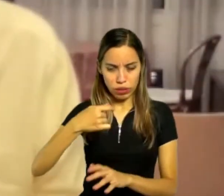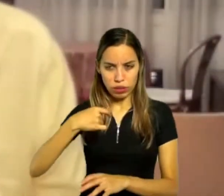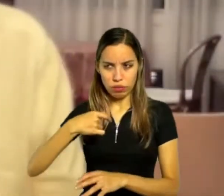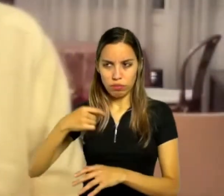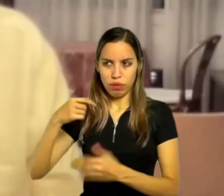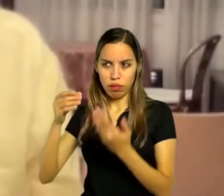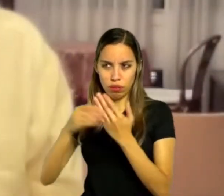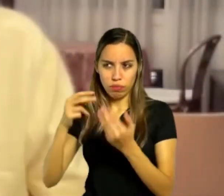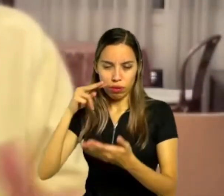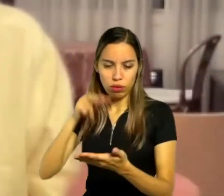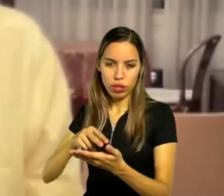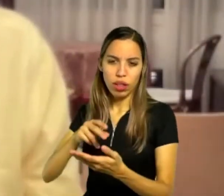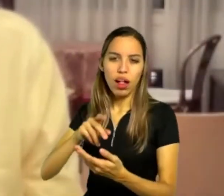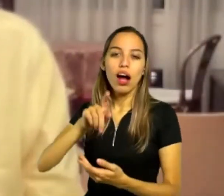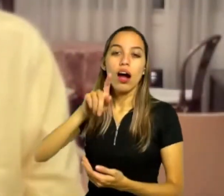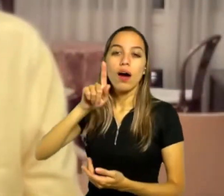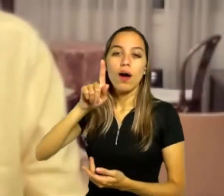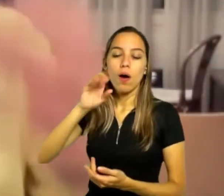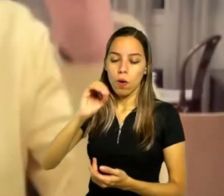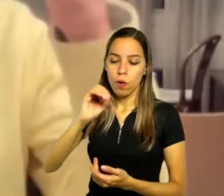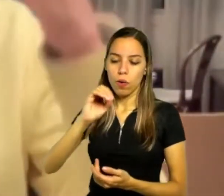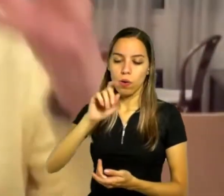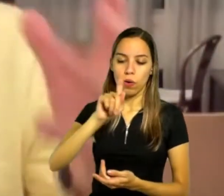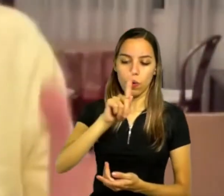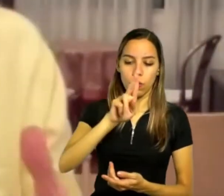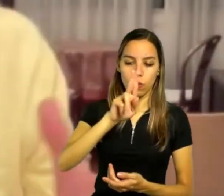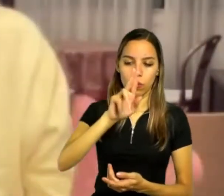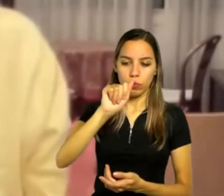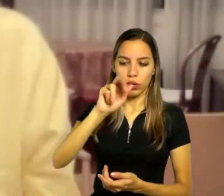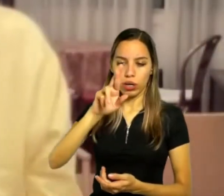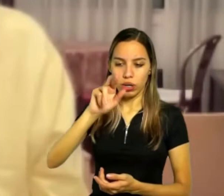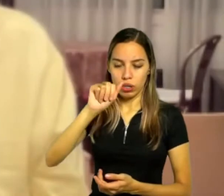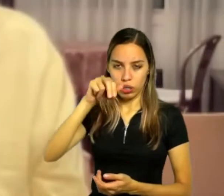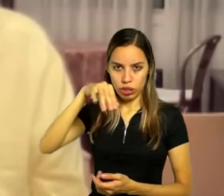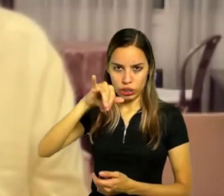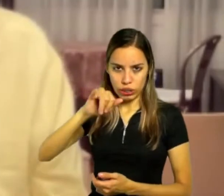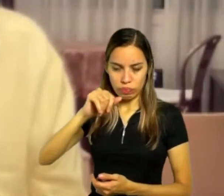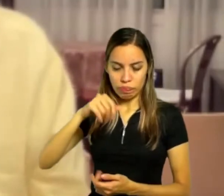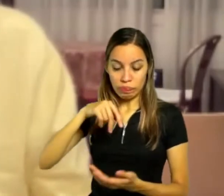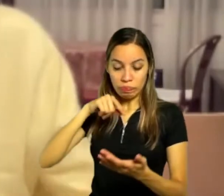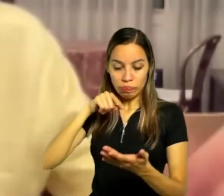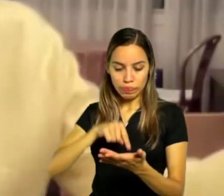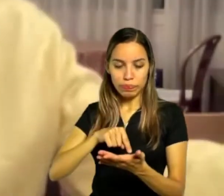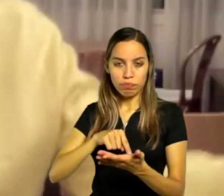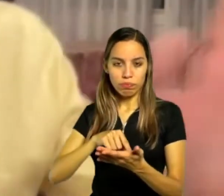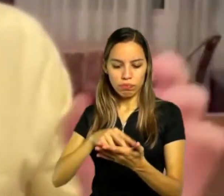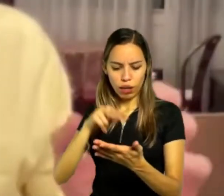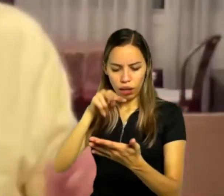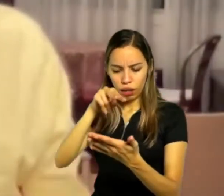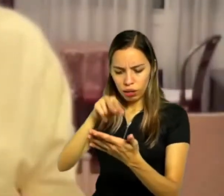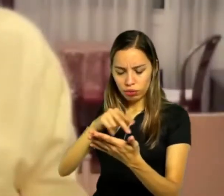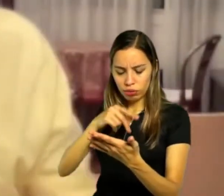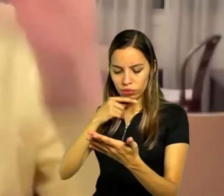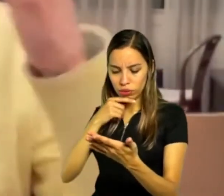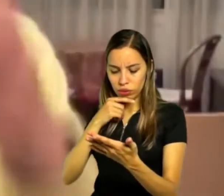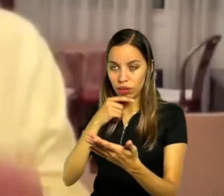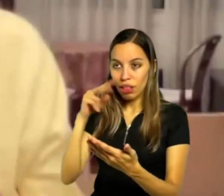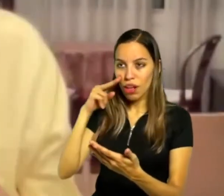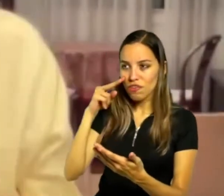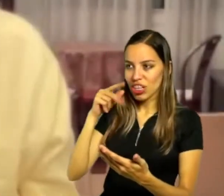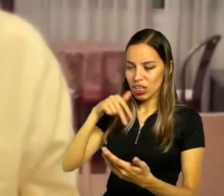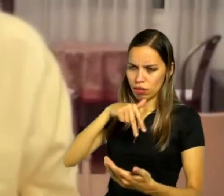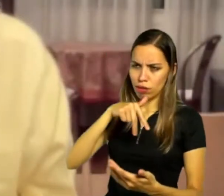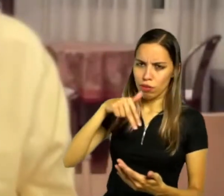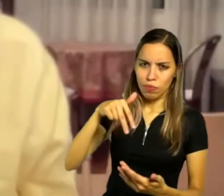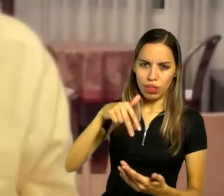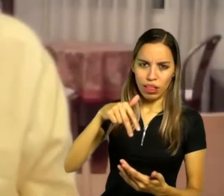pelo Guarani. Eu tinha uma Ceci na minha cabeça. Se eu encontrasse com ela na rua, eu ia reconhecer, porque eu tinha uma